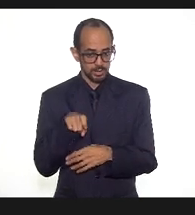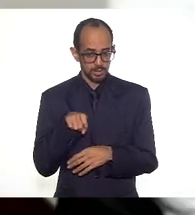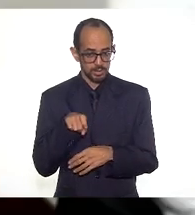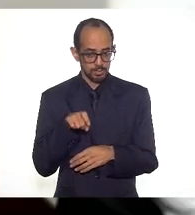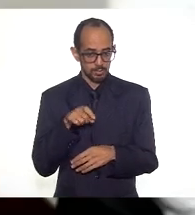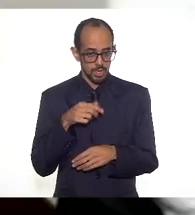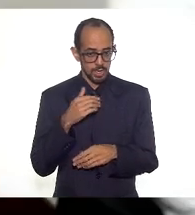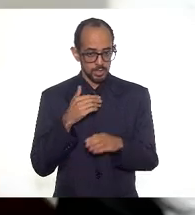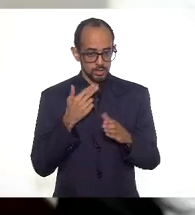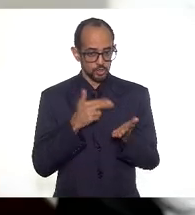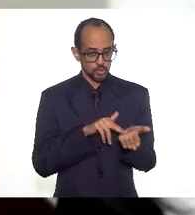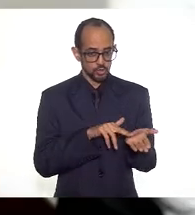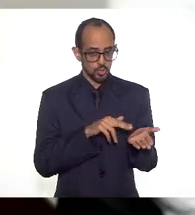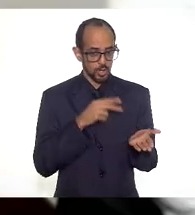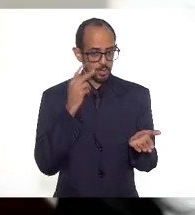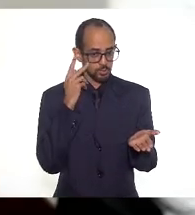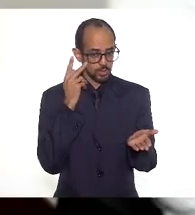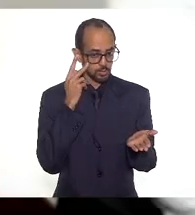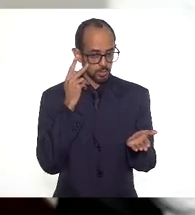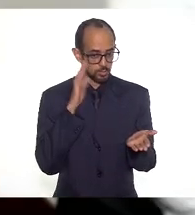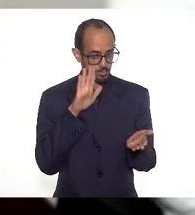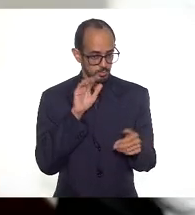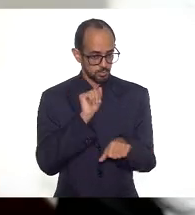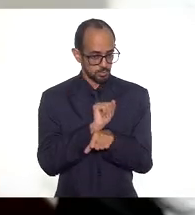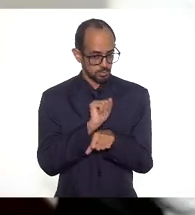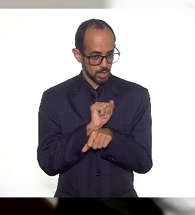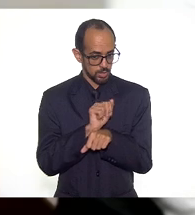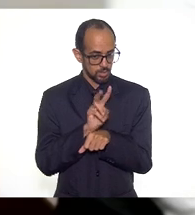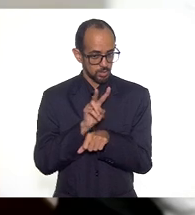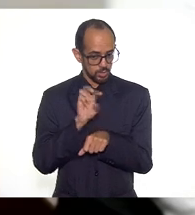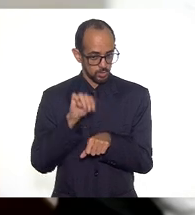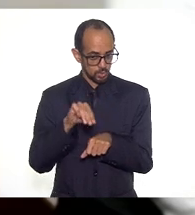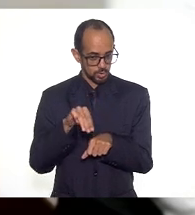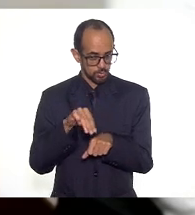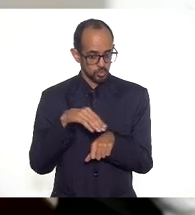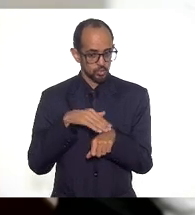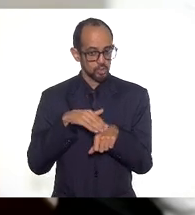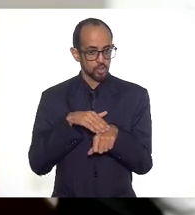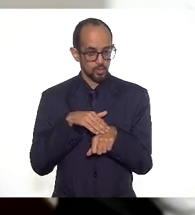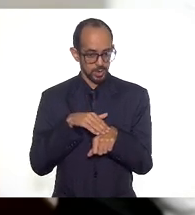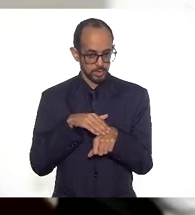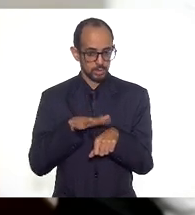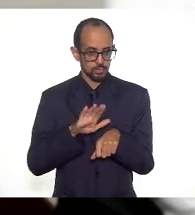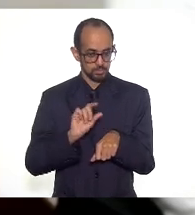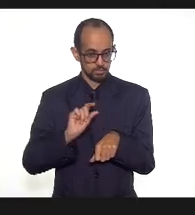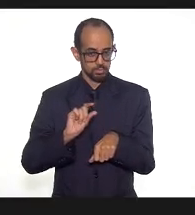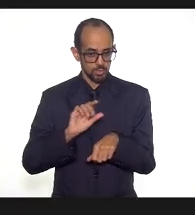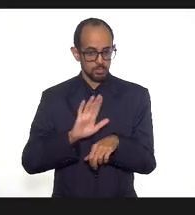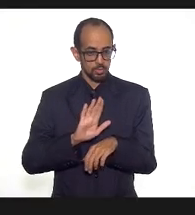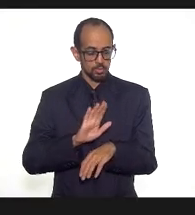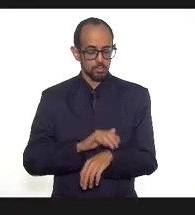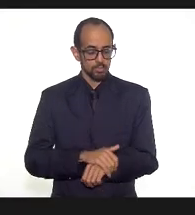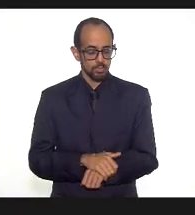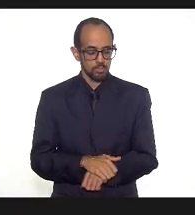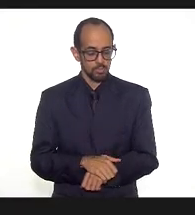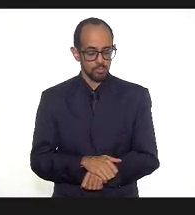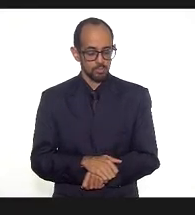no falamos, dia da votação. Falamos já, falamos dois minutos, tá? Falamos tá já. Tá, obrigado.